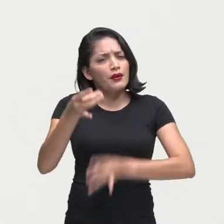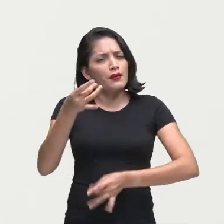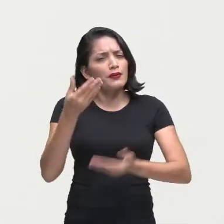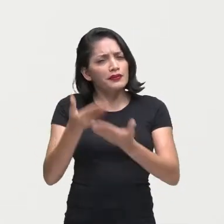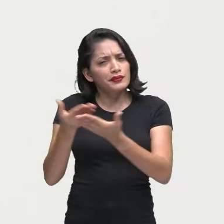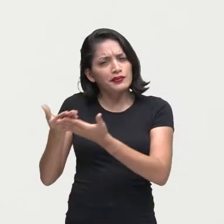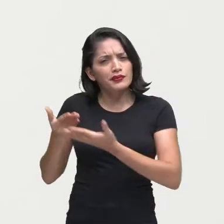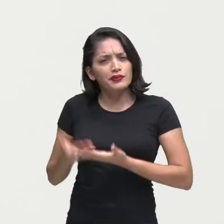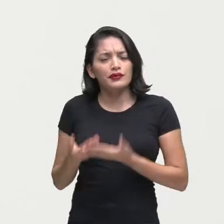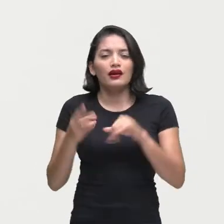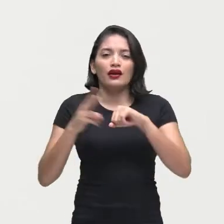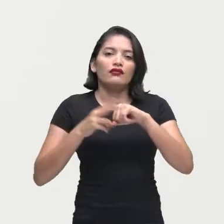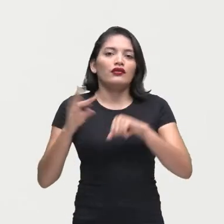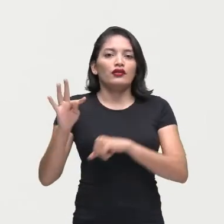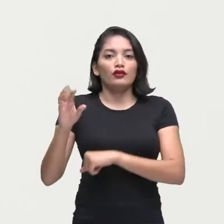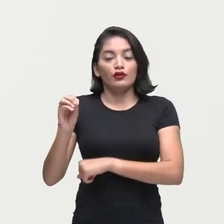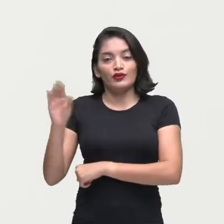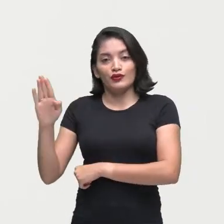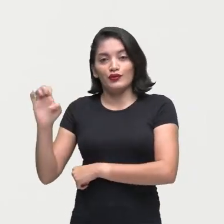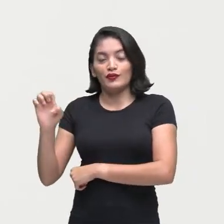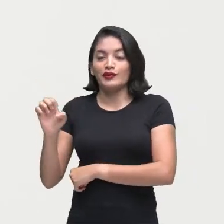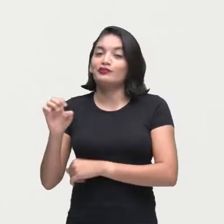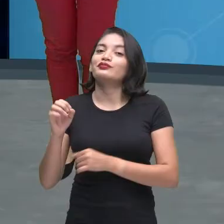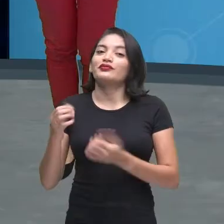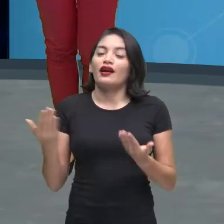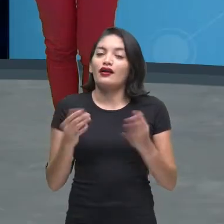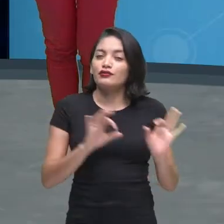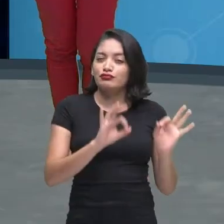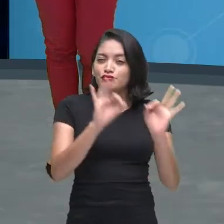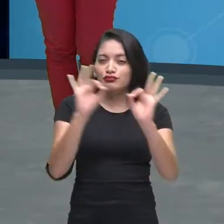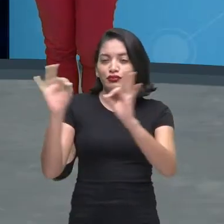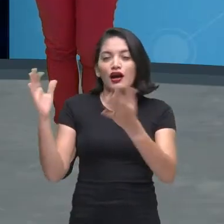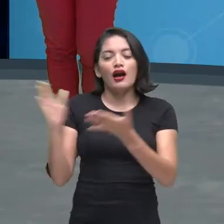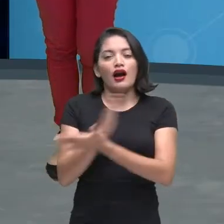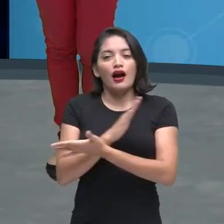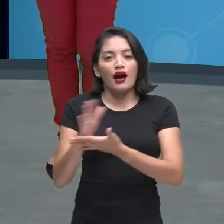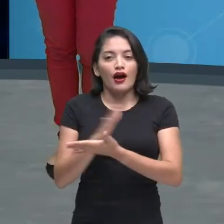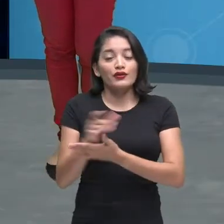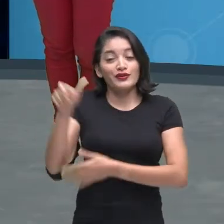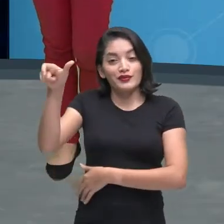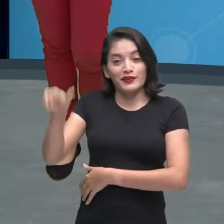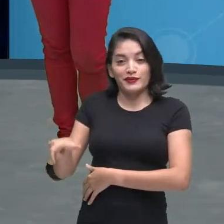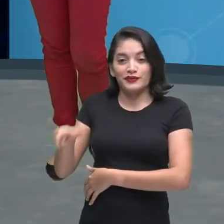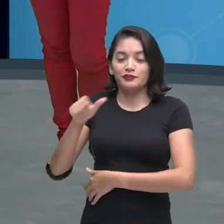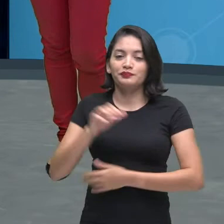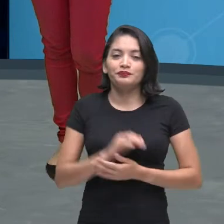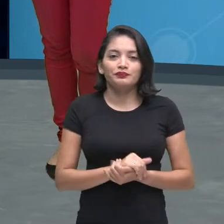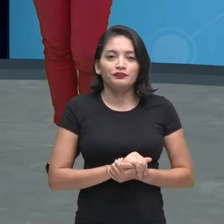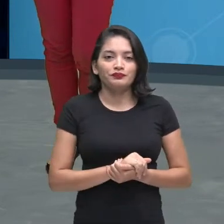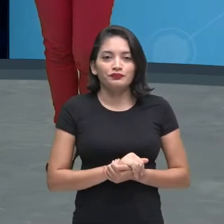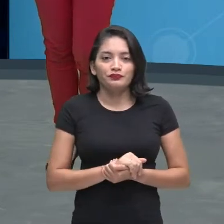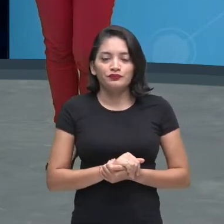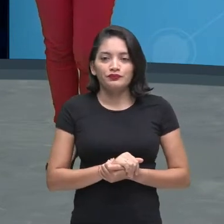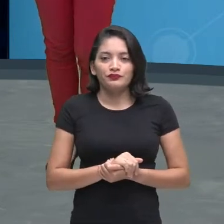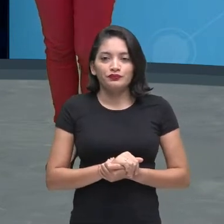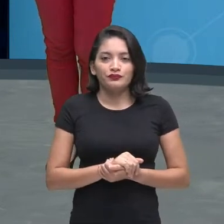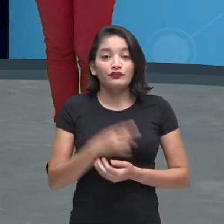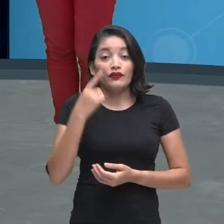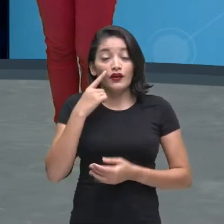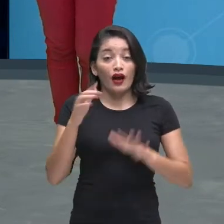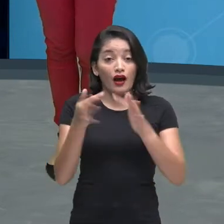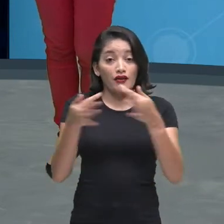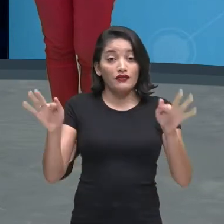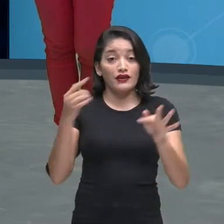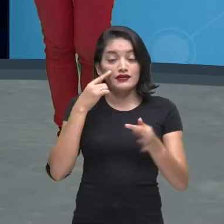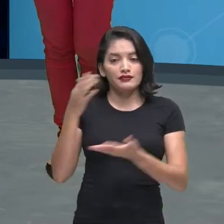subir agora quero que vocês acompanha aqui comigo certo alguns nossos personagens Olha só we are short